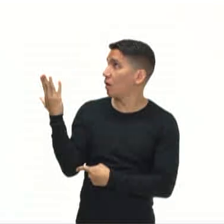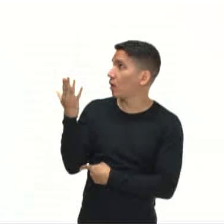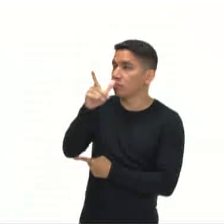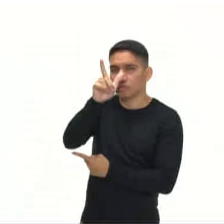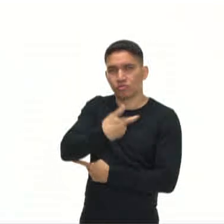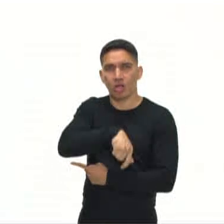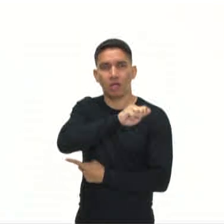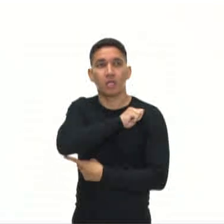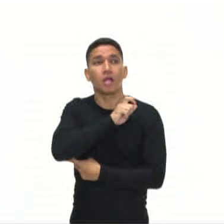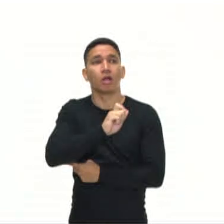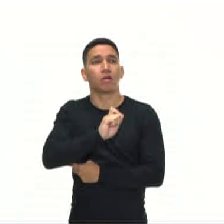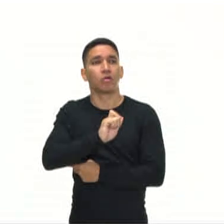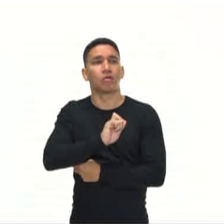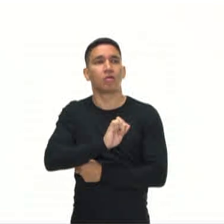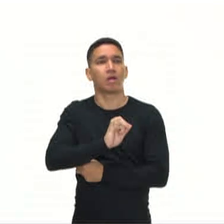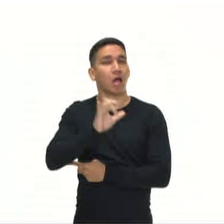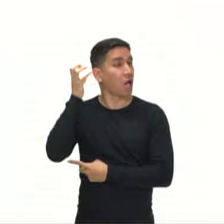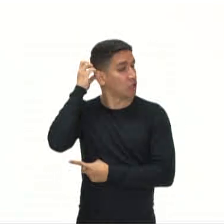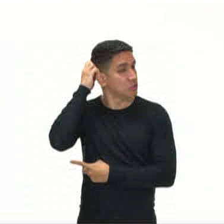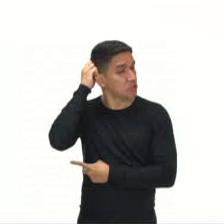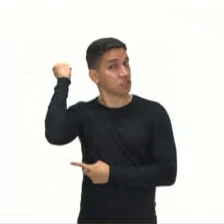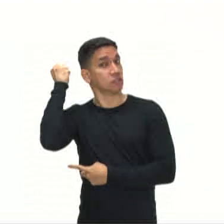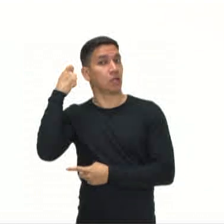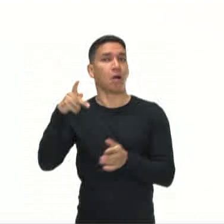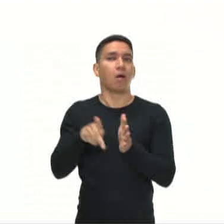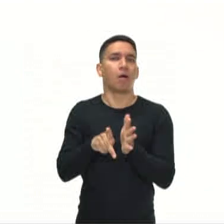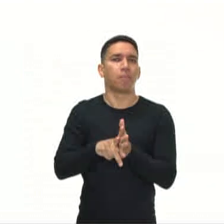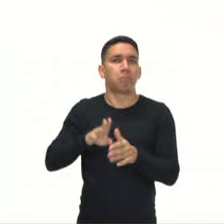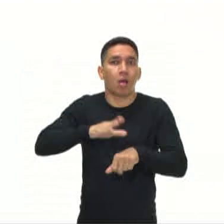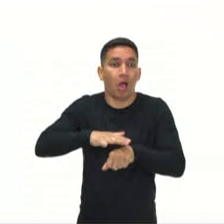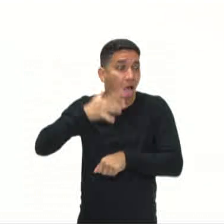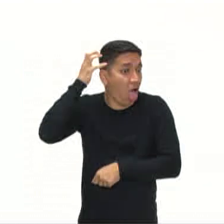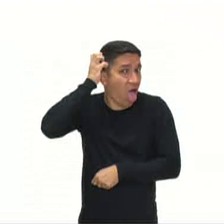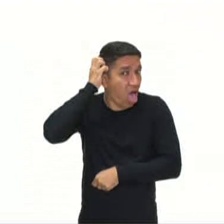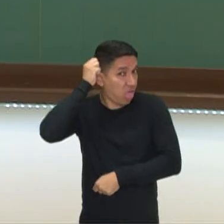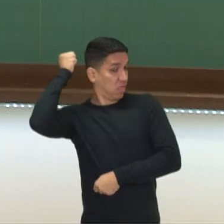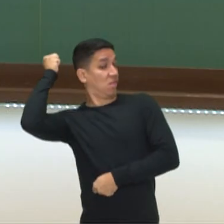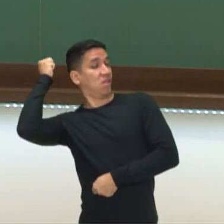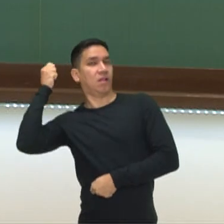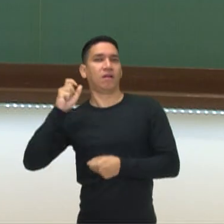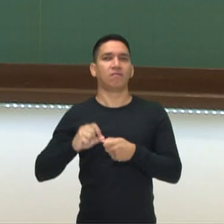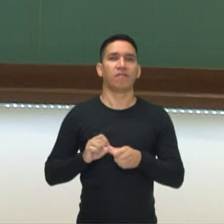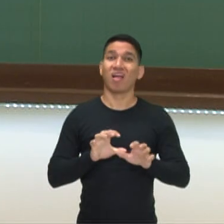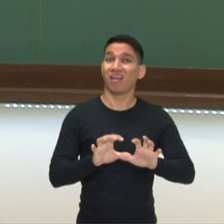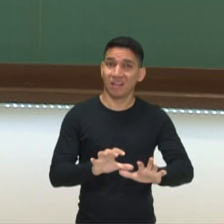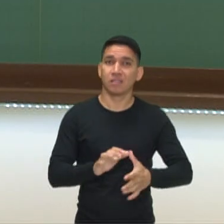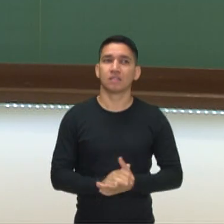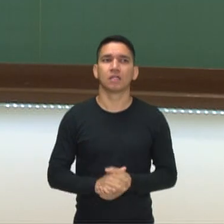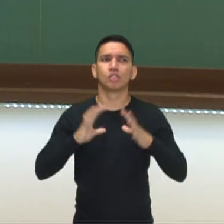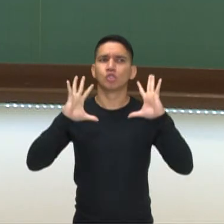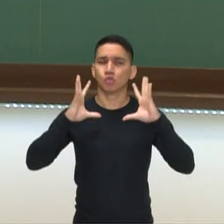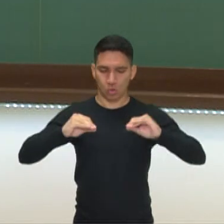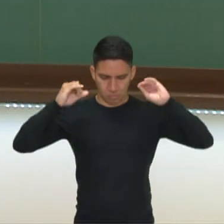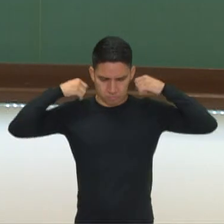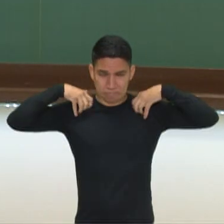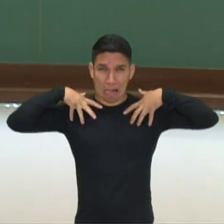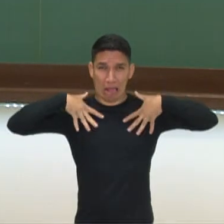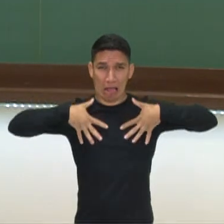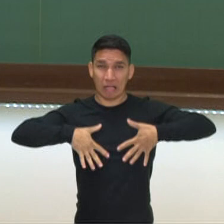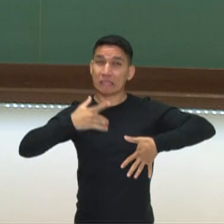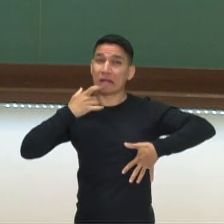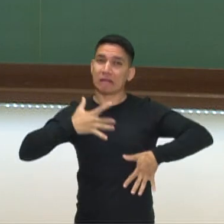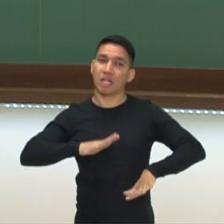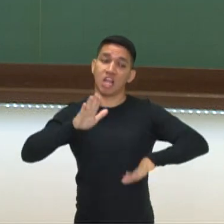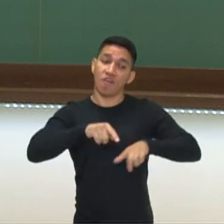ele puxa um indígena que está, pelo cabelo, ele puxa esse indígena, né, que está todo ensanguentado. Então, talvez ele